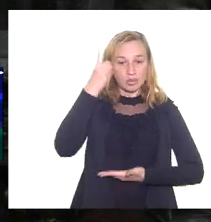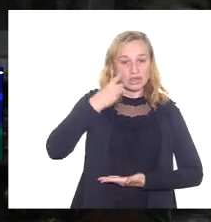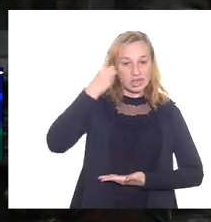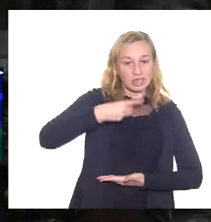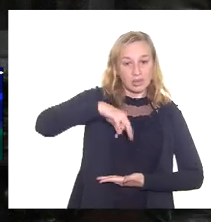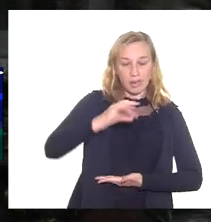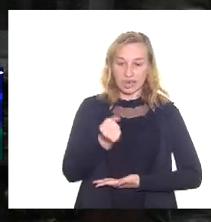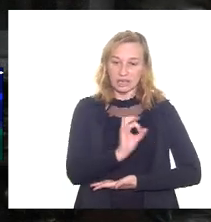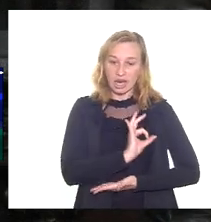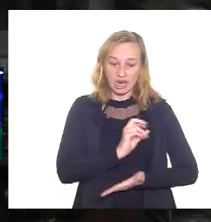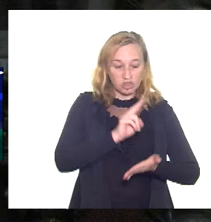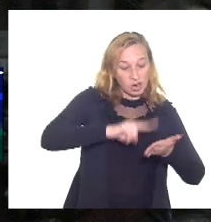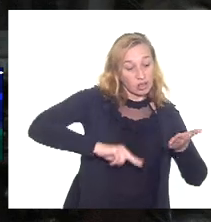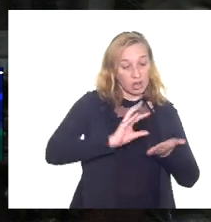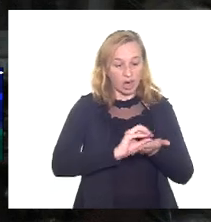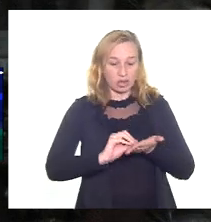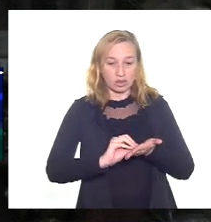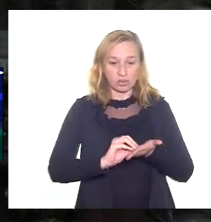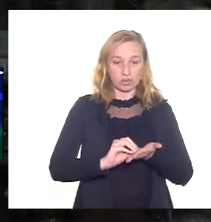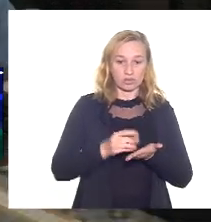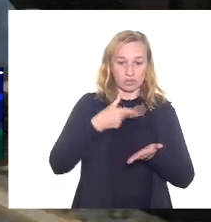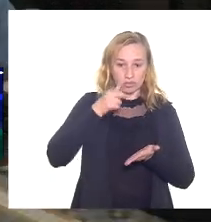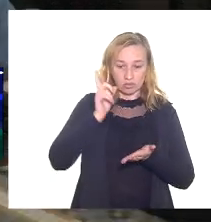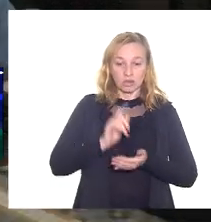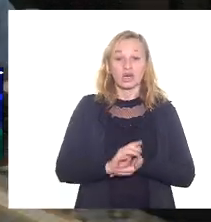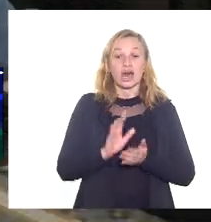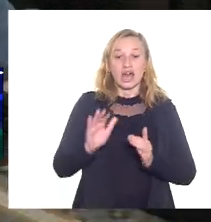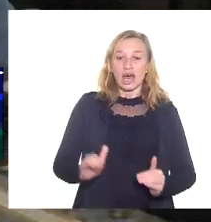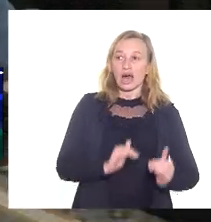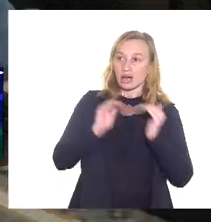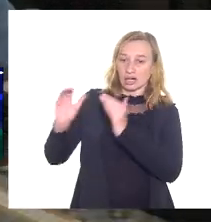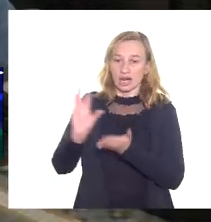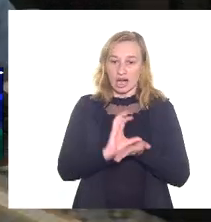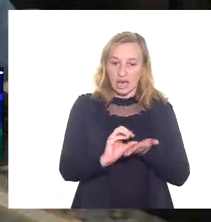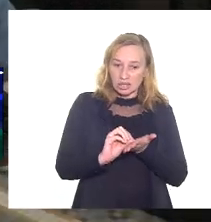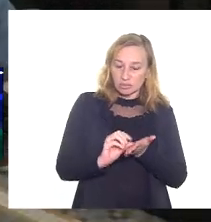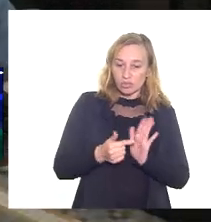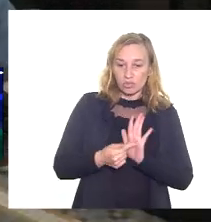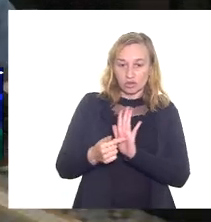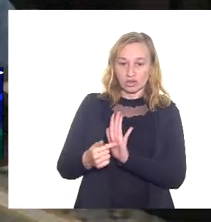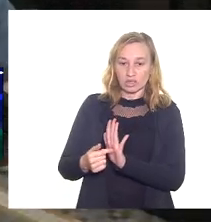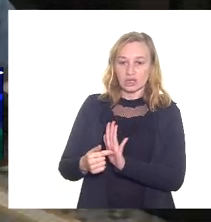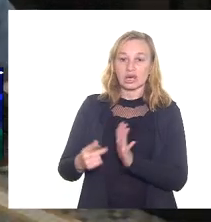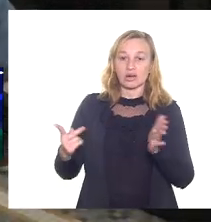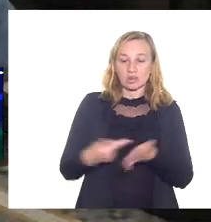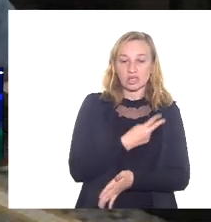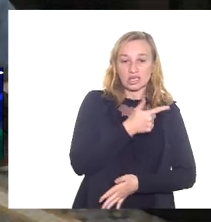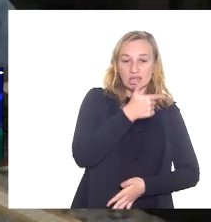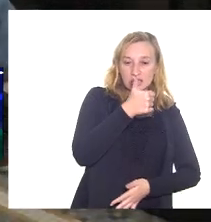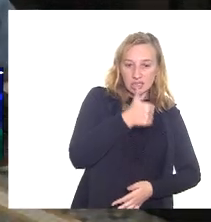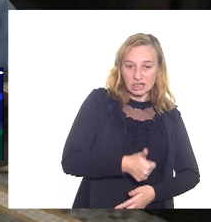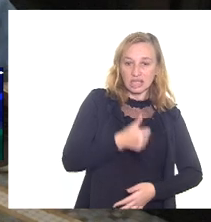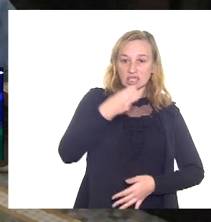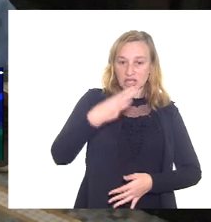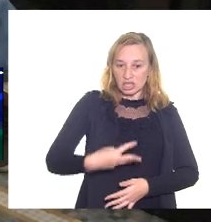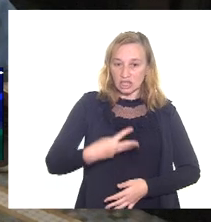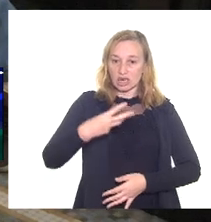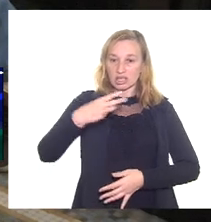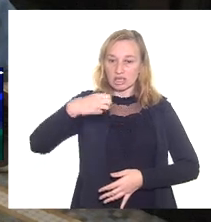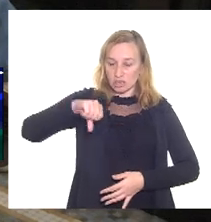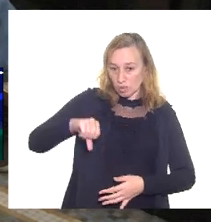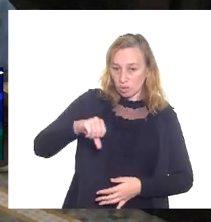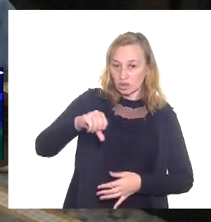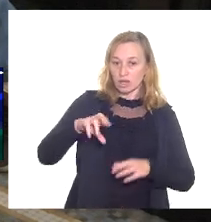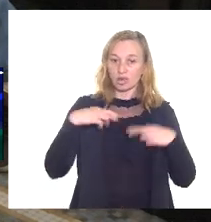Marta Rocha a fazer a leitura da ata da sessão anterior. A ata reflete com exatidão o ocorrido na 139ª